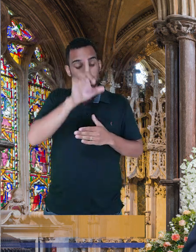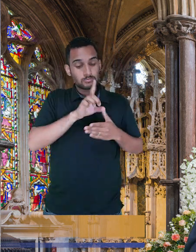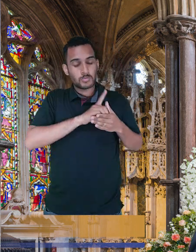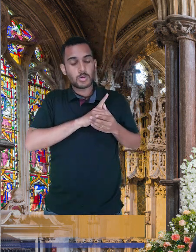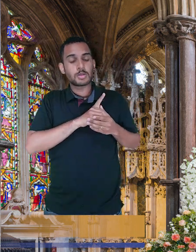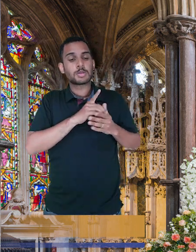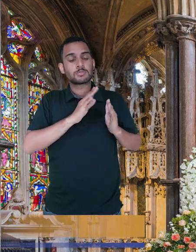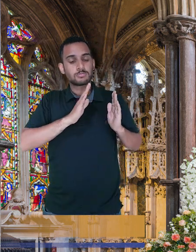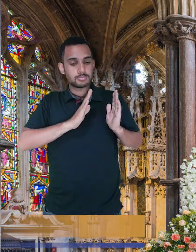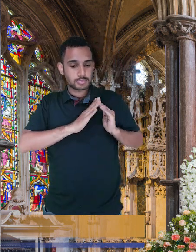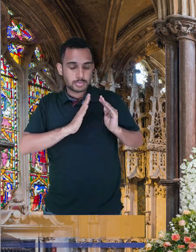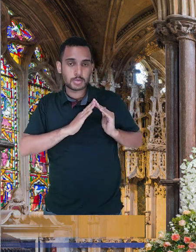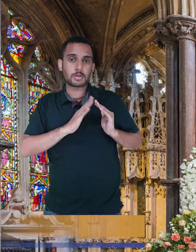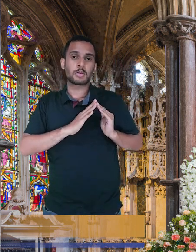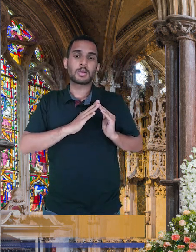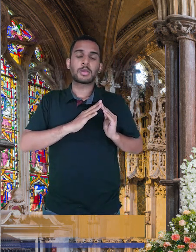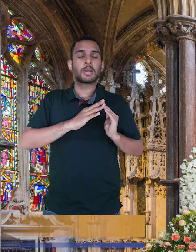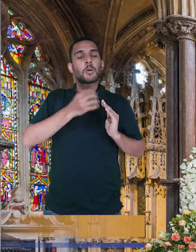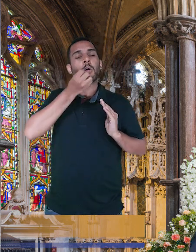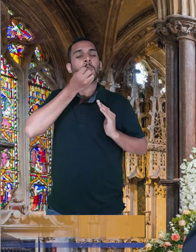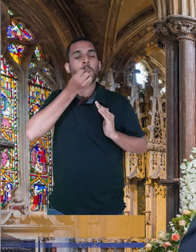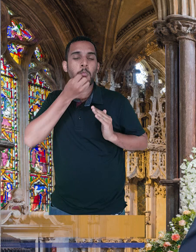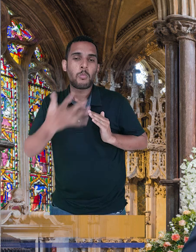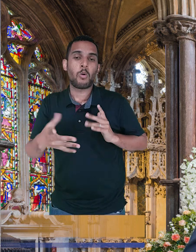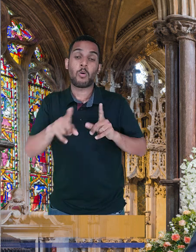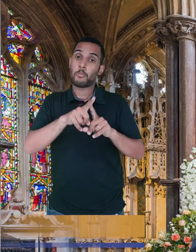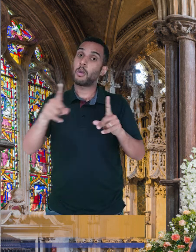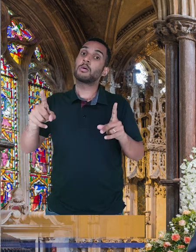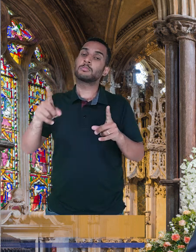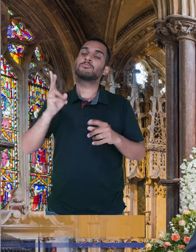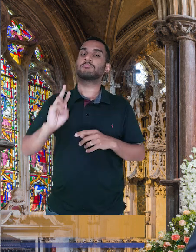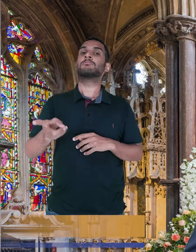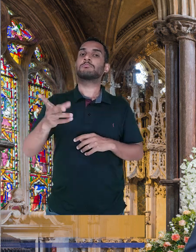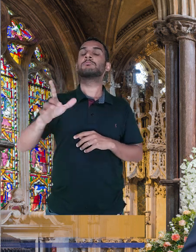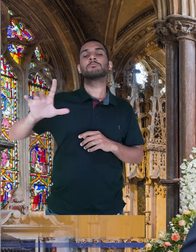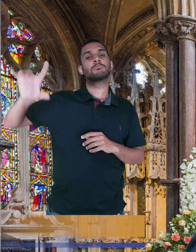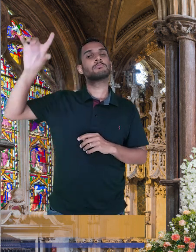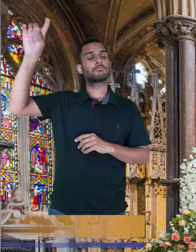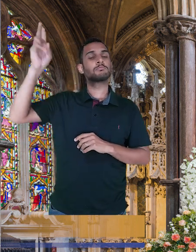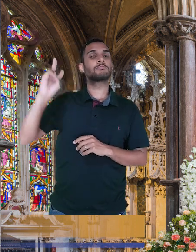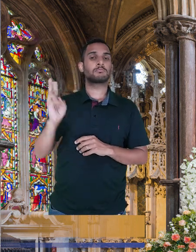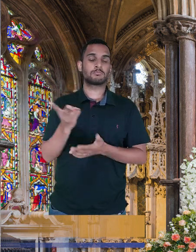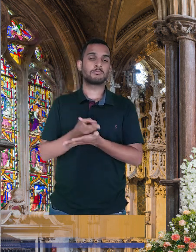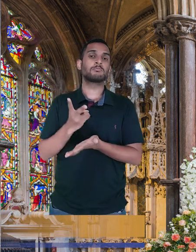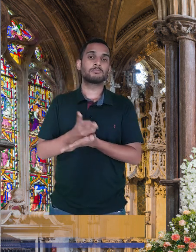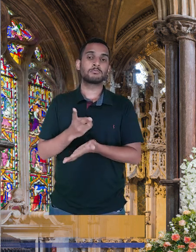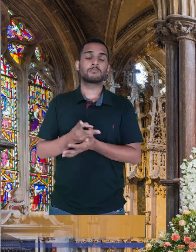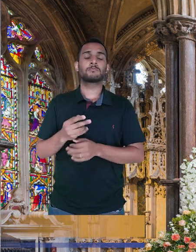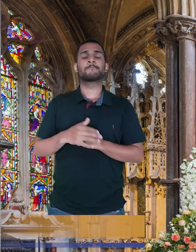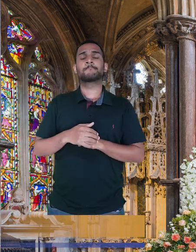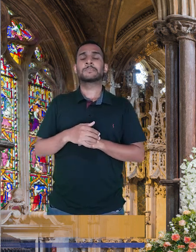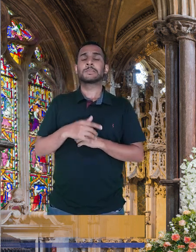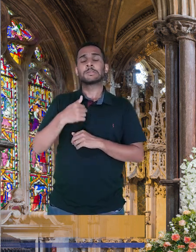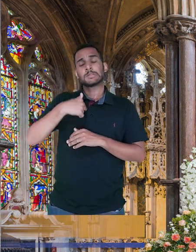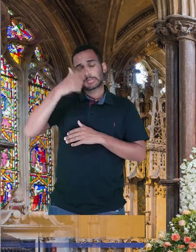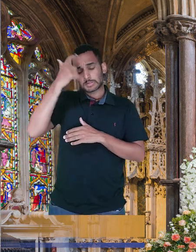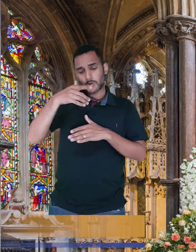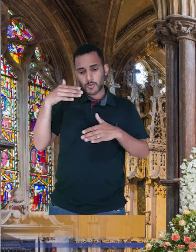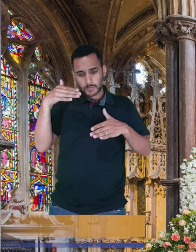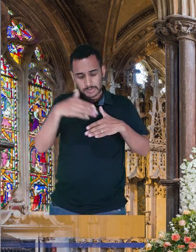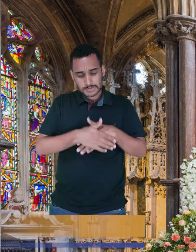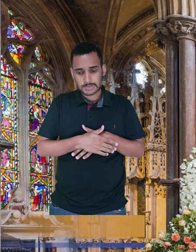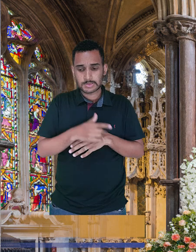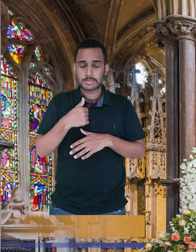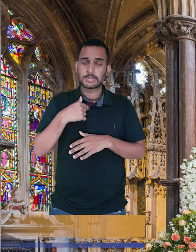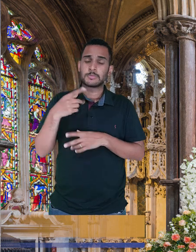divino que, mesmo sendo tão bondoso, jamais deixa de ser Deus. Por esta mesma humildade, reconhecemos a